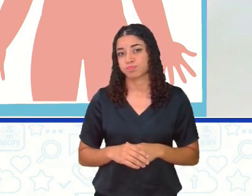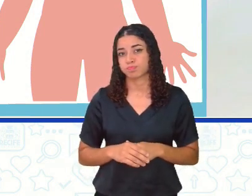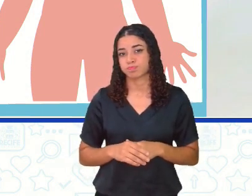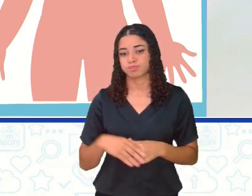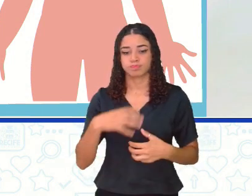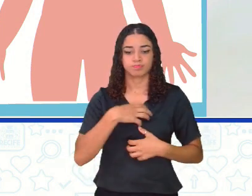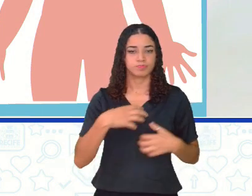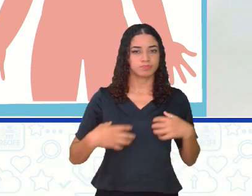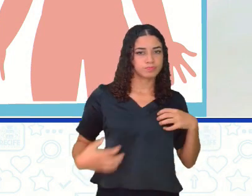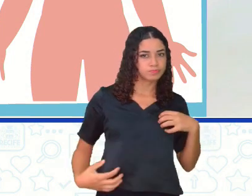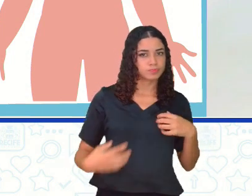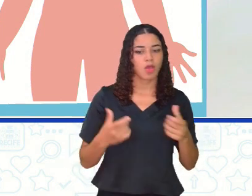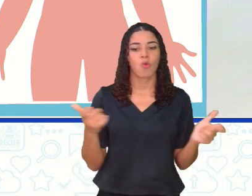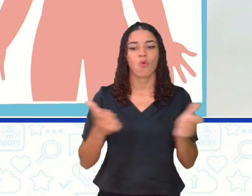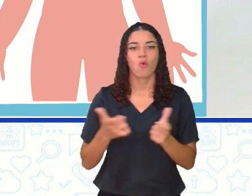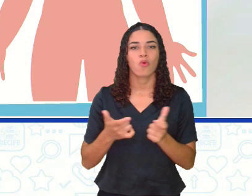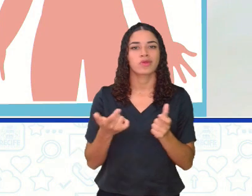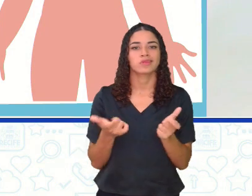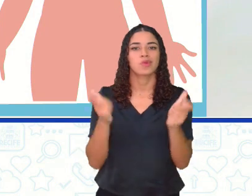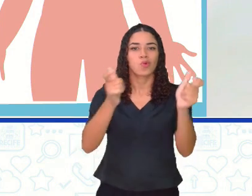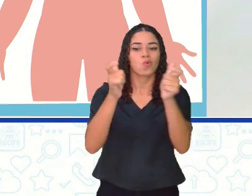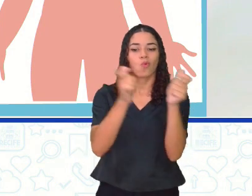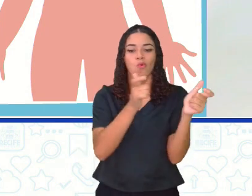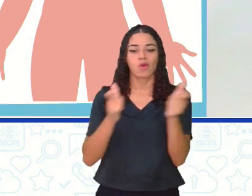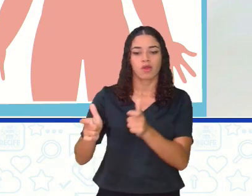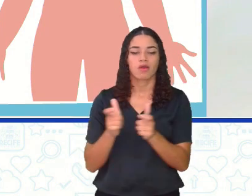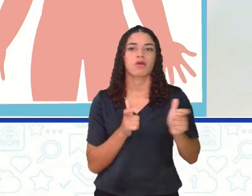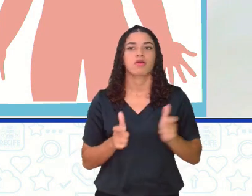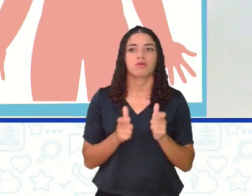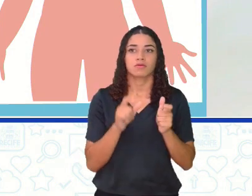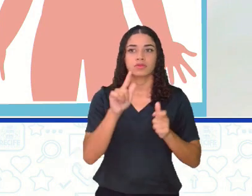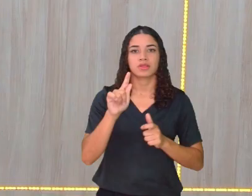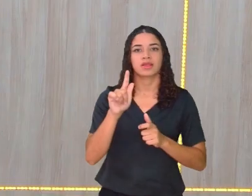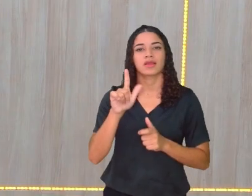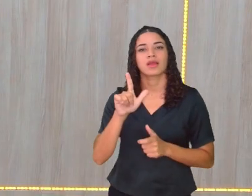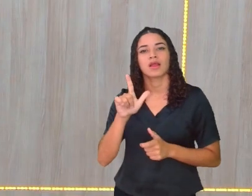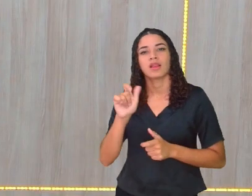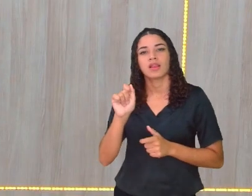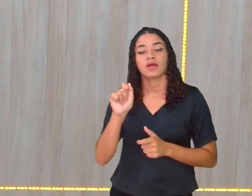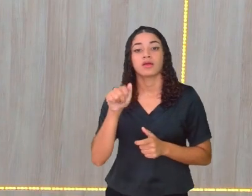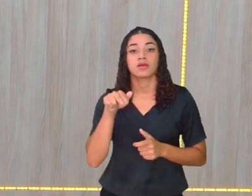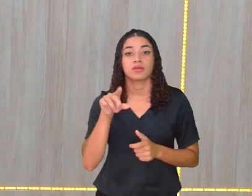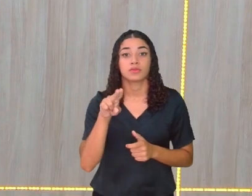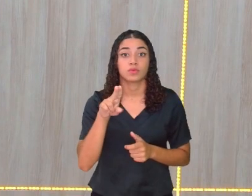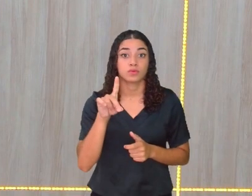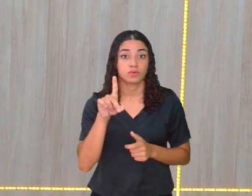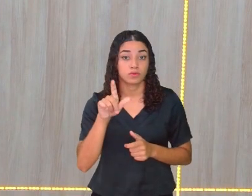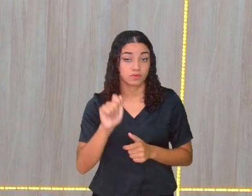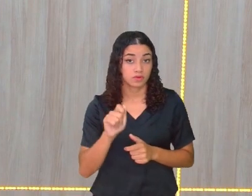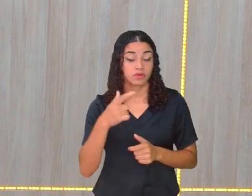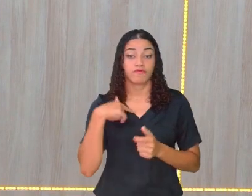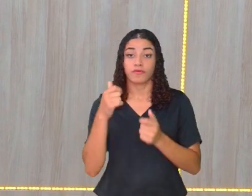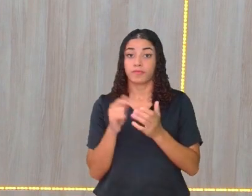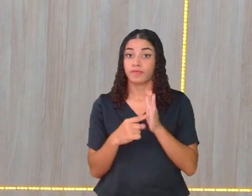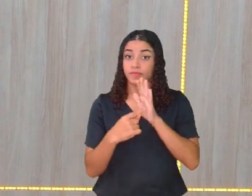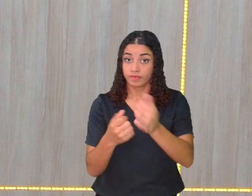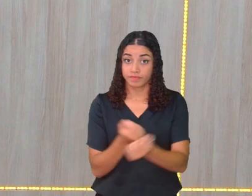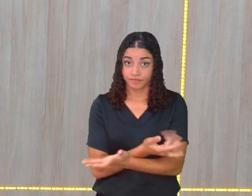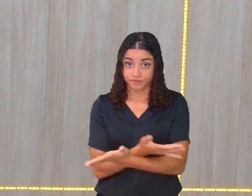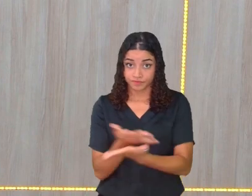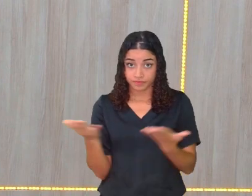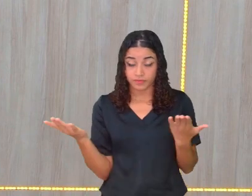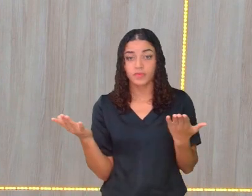partes do corpo, aonde vão estar localizadas essas glândulas. Então, eu vou aqui mostrar a vocês que durante essa aula eu